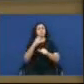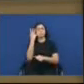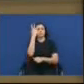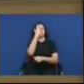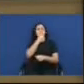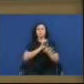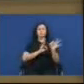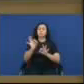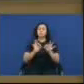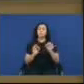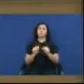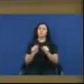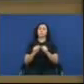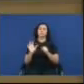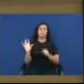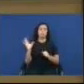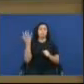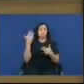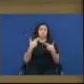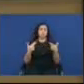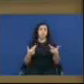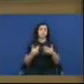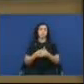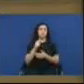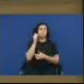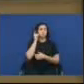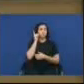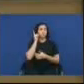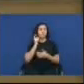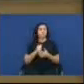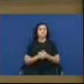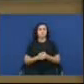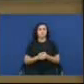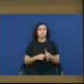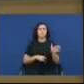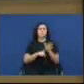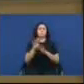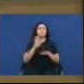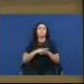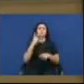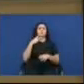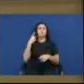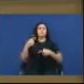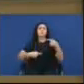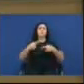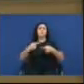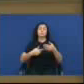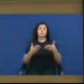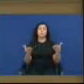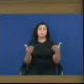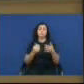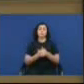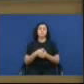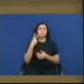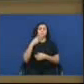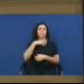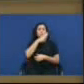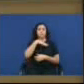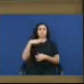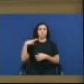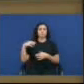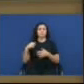através de atividades culturais. Obrigado. Mais algum vereador para discutir o requerimento? Com a palavra o vereador